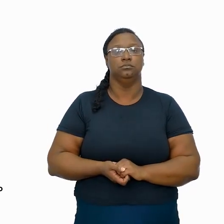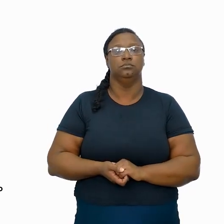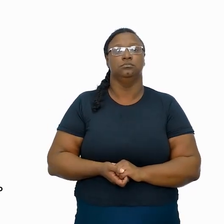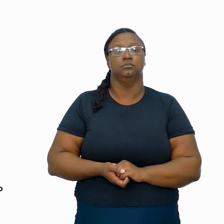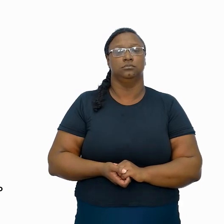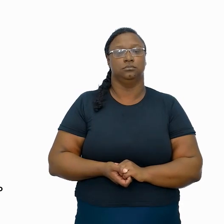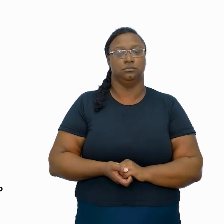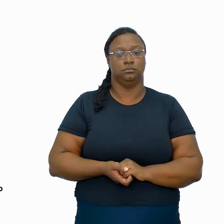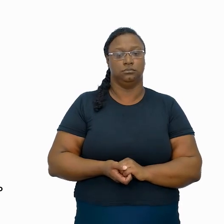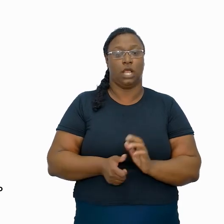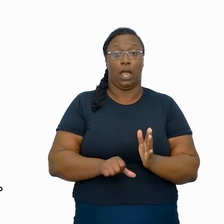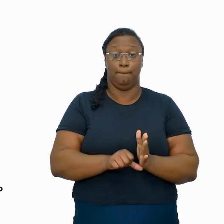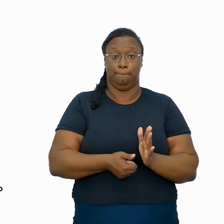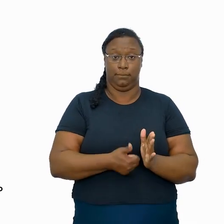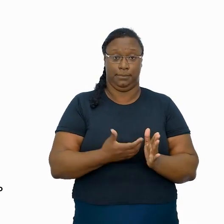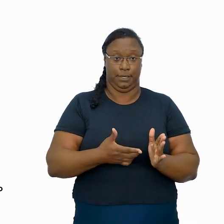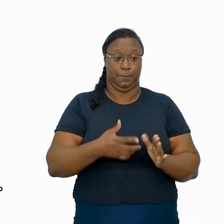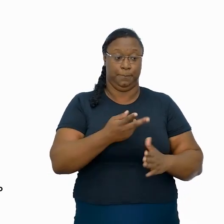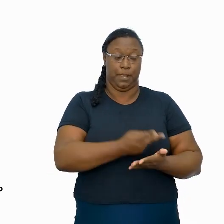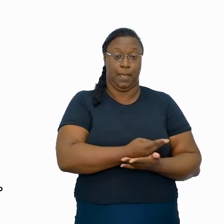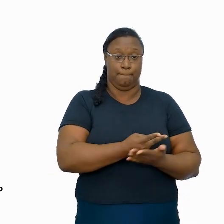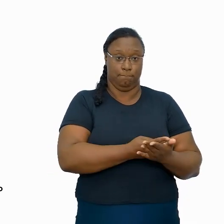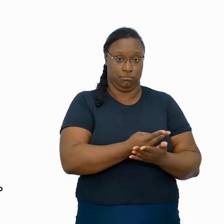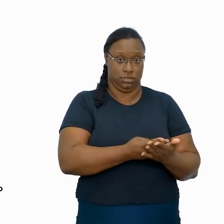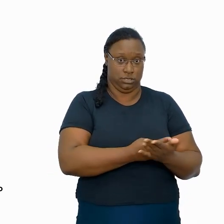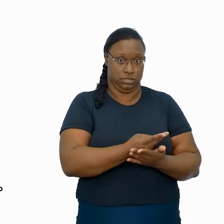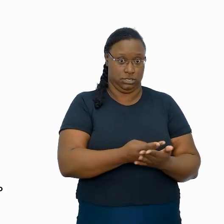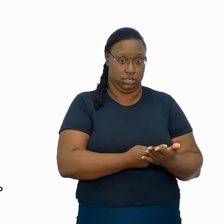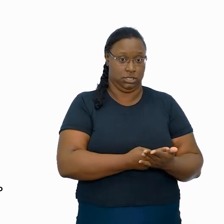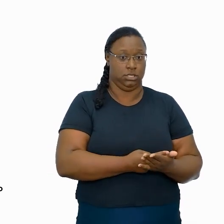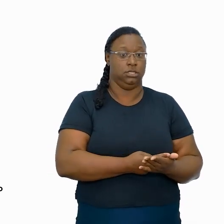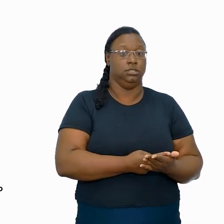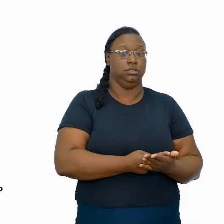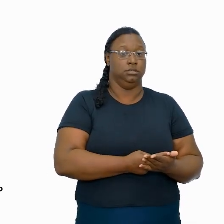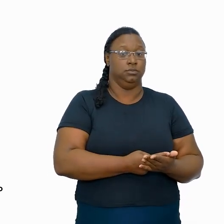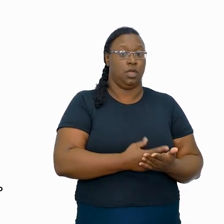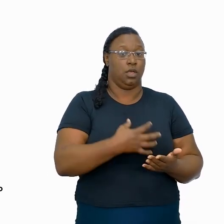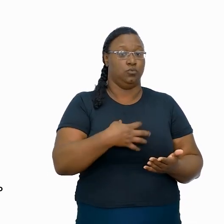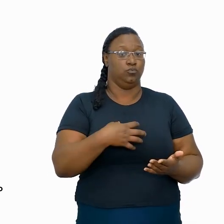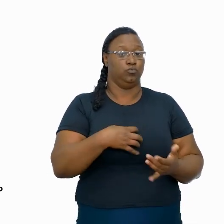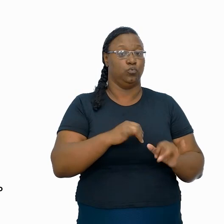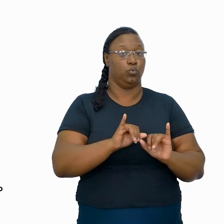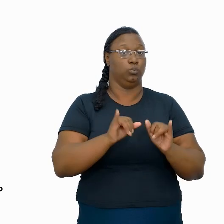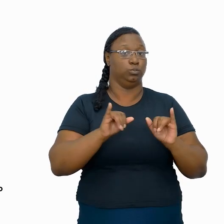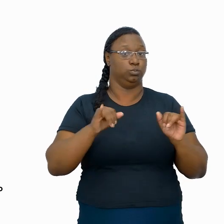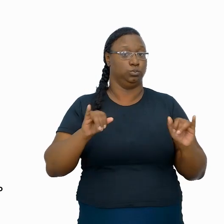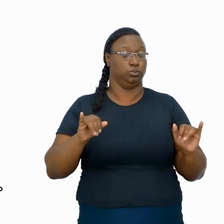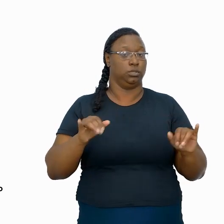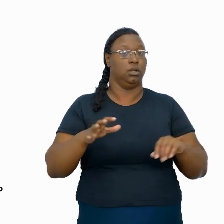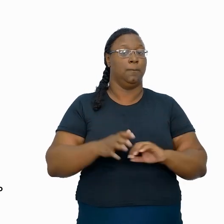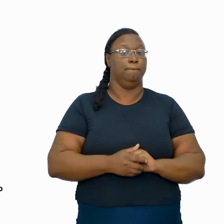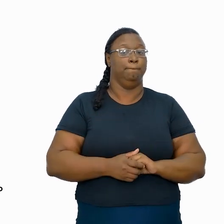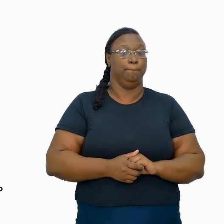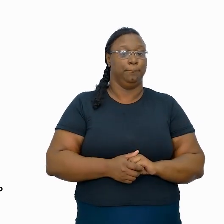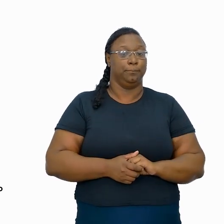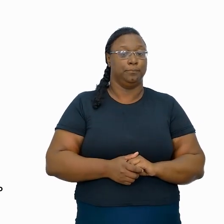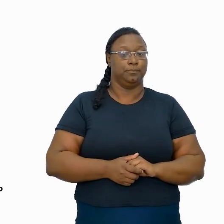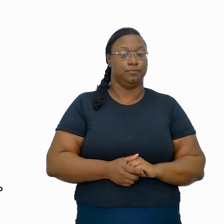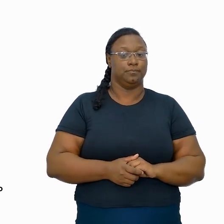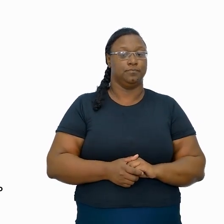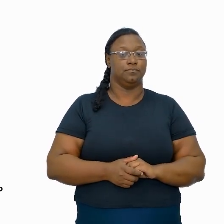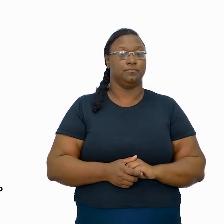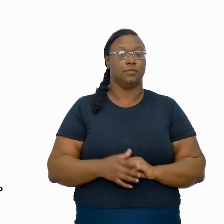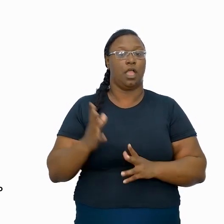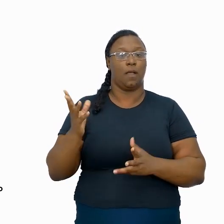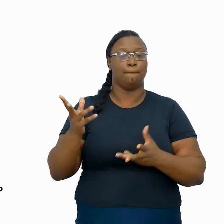Primeiro, né, a pesquisa, né, sobre as formas de produção de energia que podem ser buscadas,